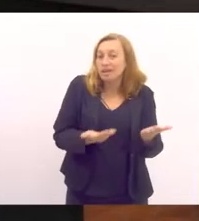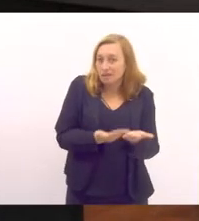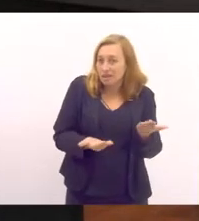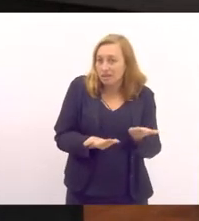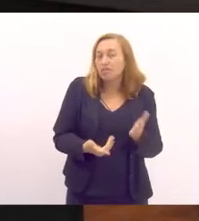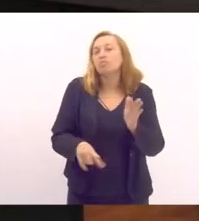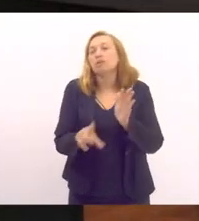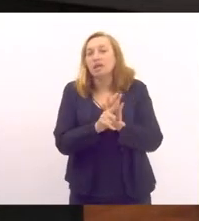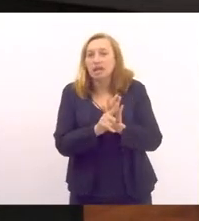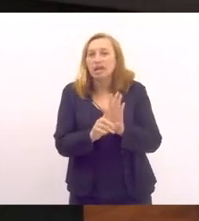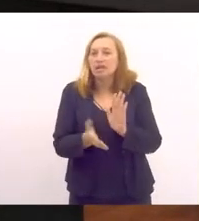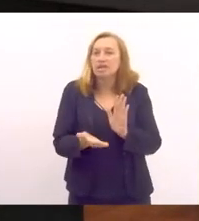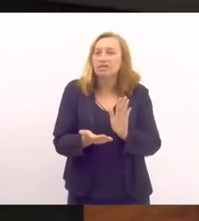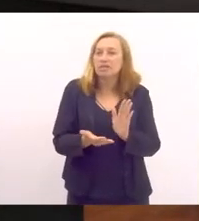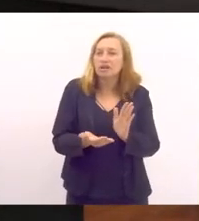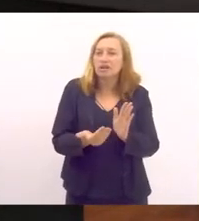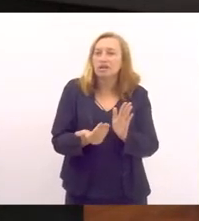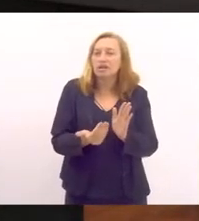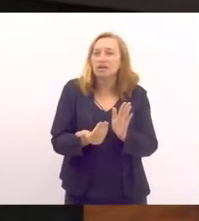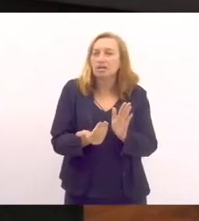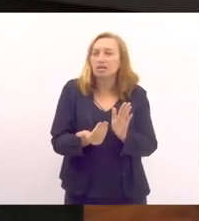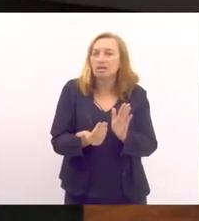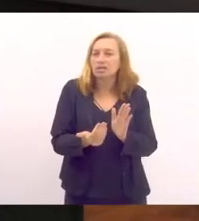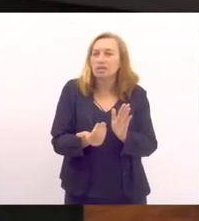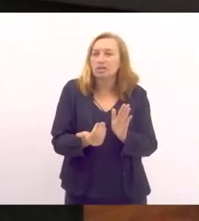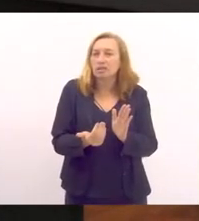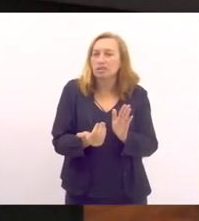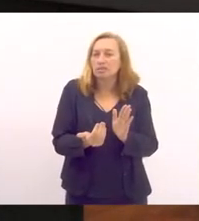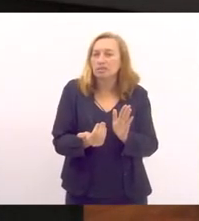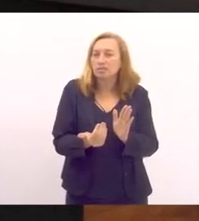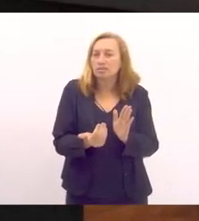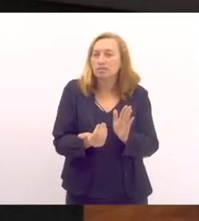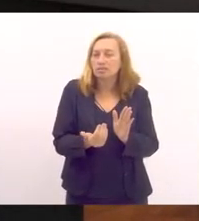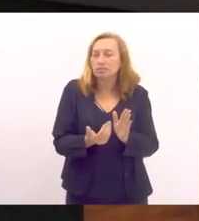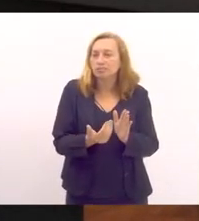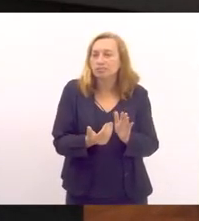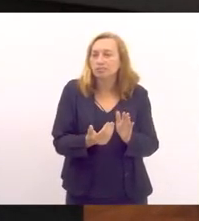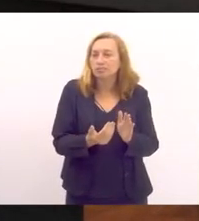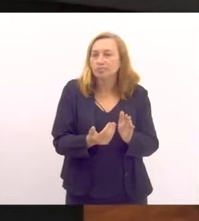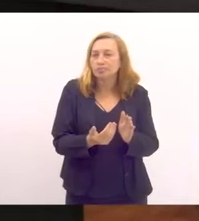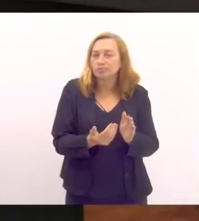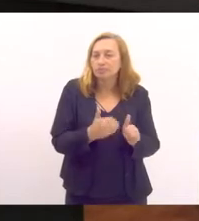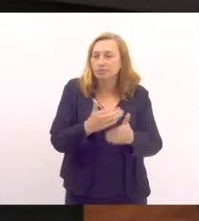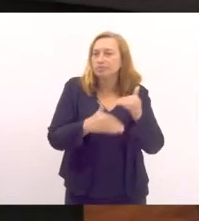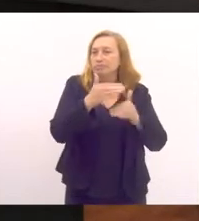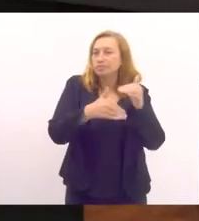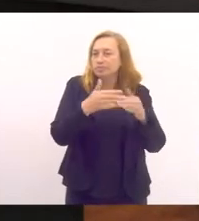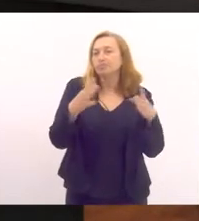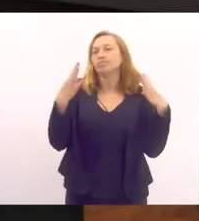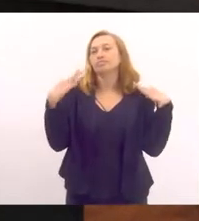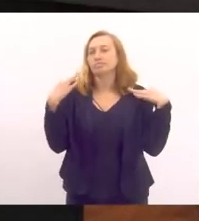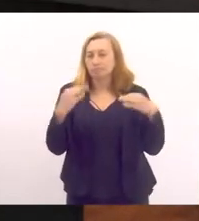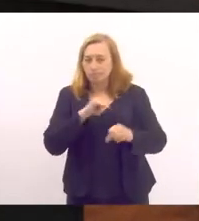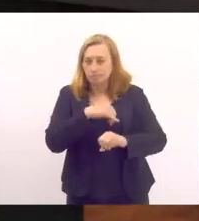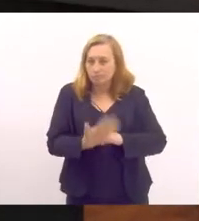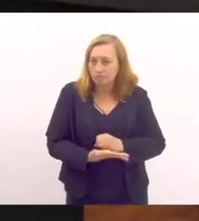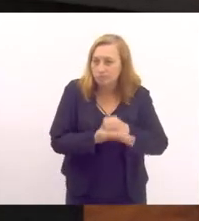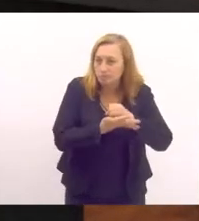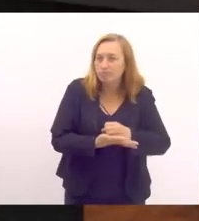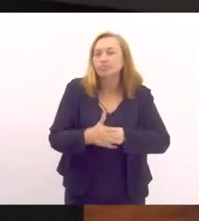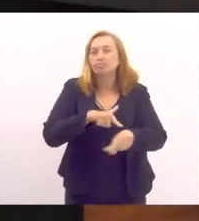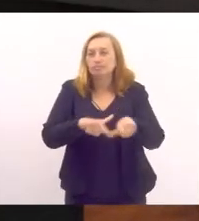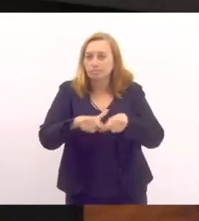lei que vai deixar engessado para que esse desenvolvimento turístico que a gente quer de forma sustentável, de forma que